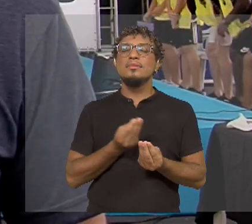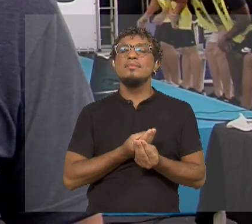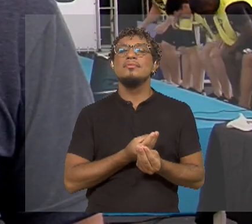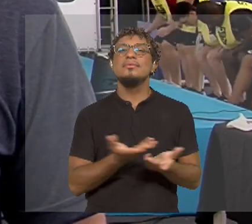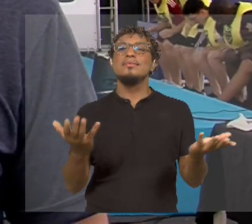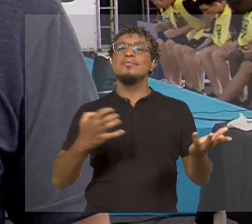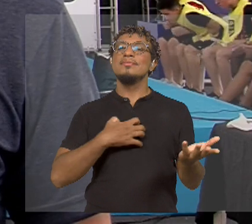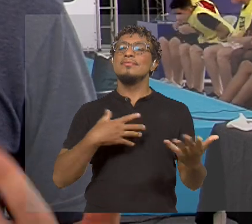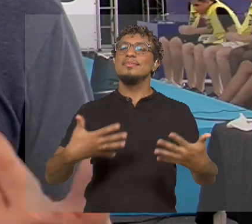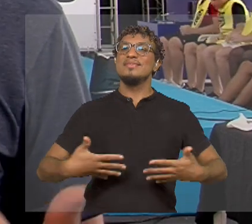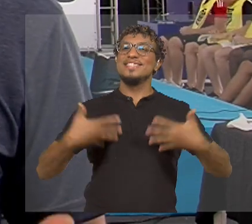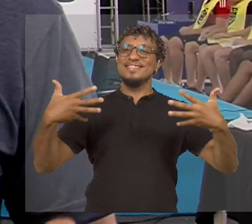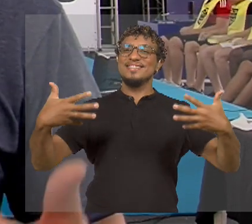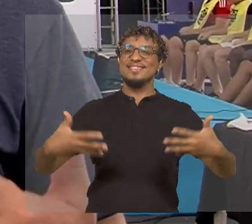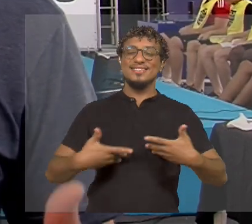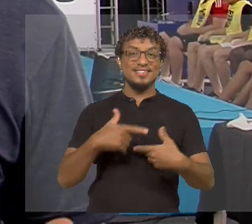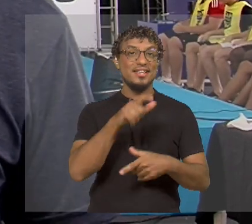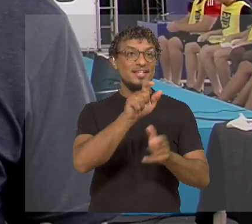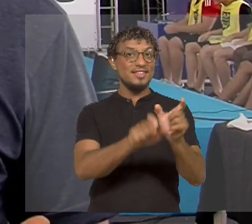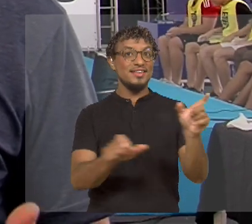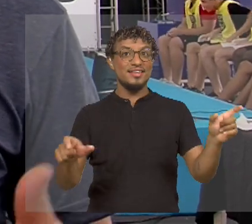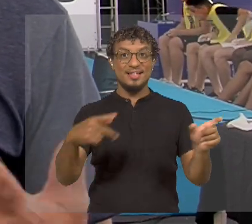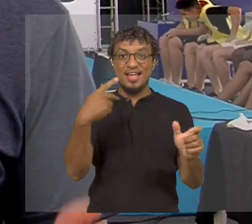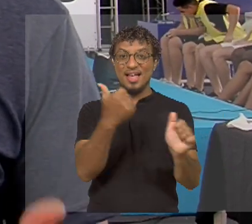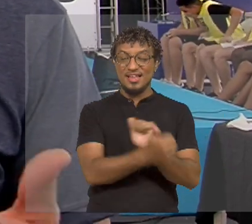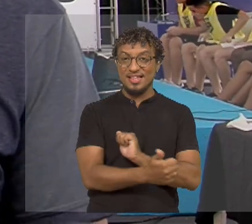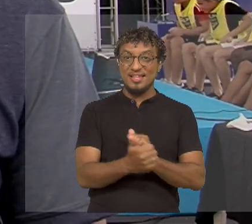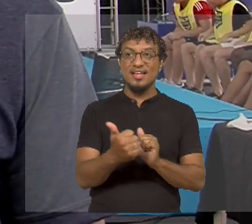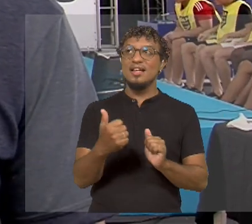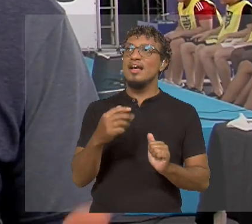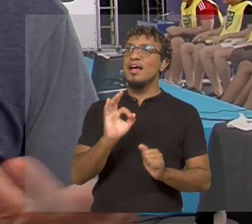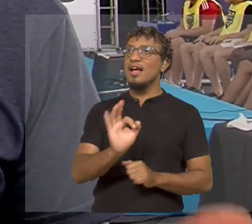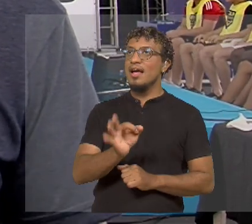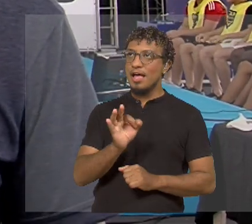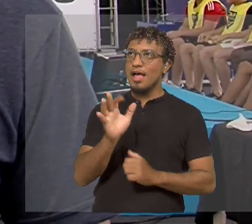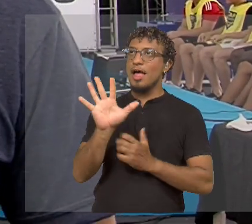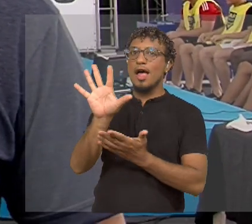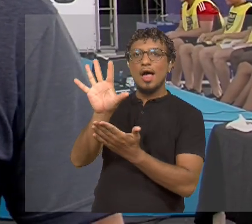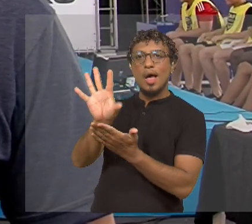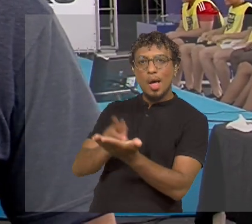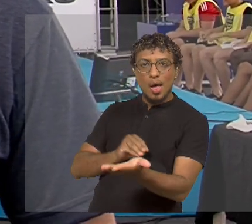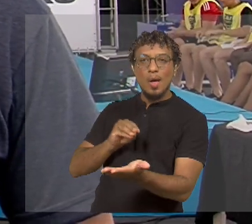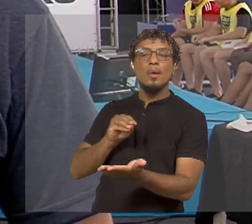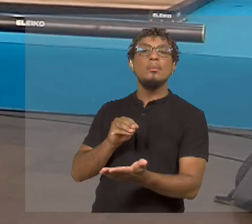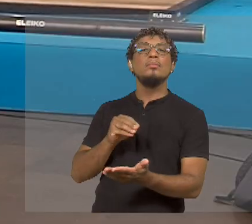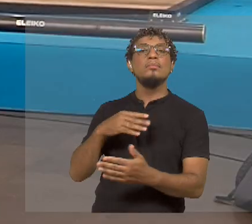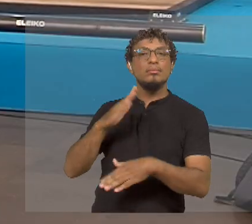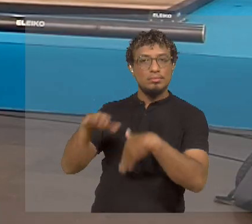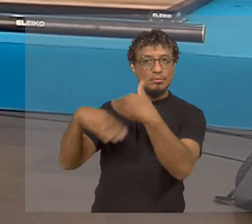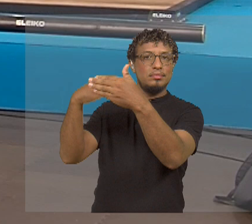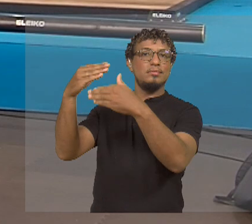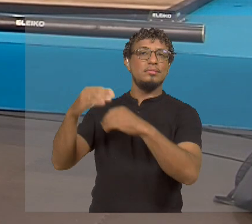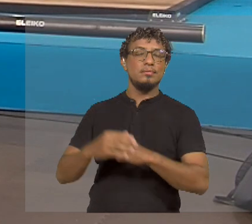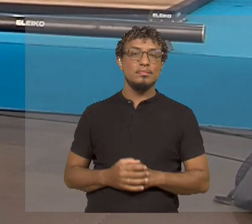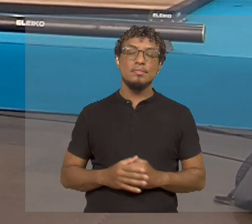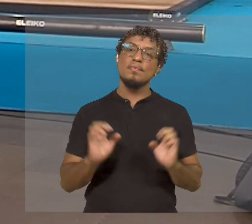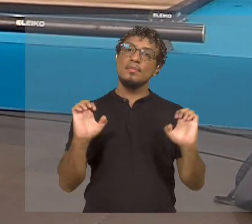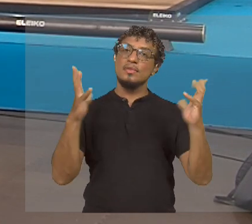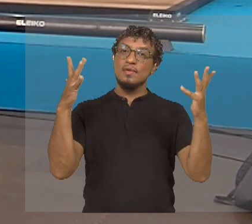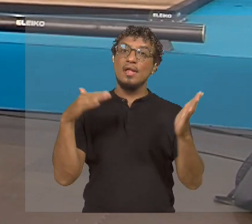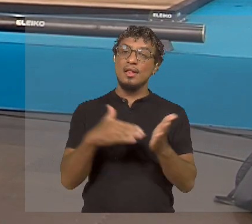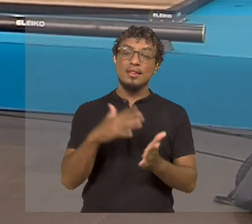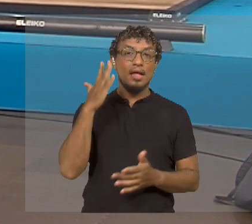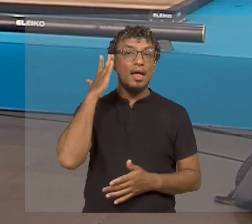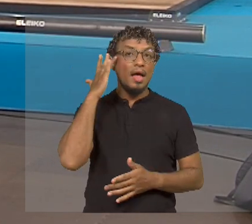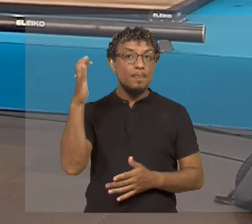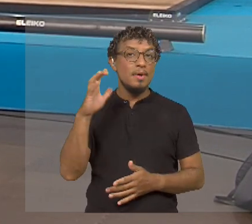um incentivo para os atletas daqui chegarem ao mesmo ponto do que esses outros atletas. Pois é, o evento segue até amanhã,